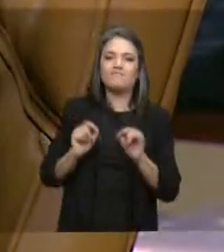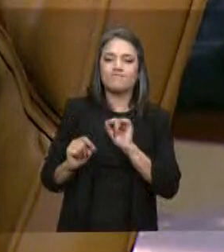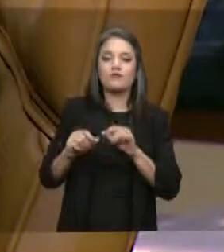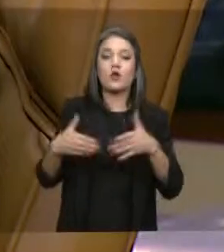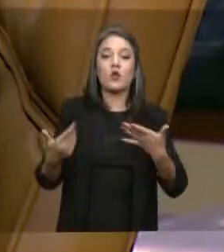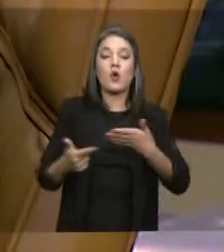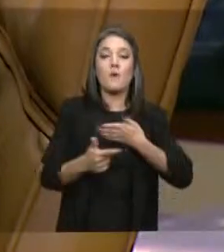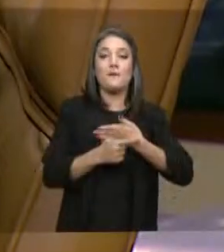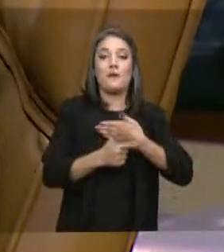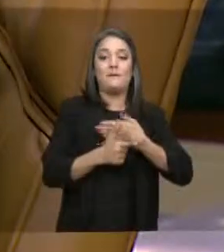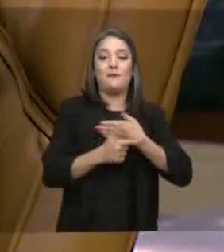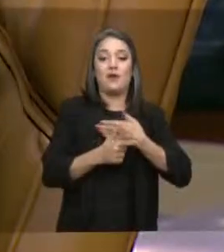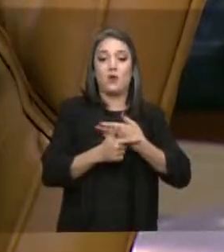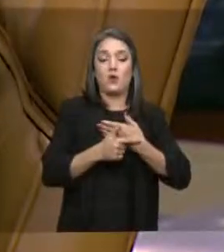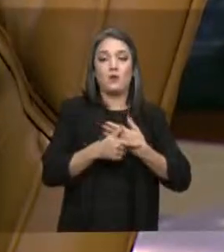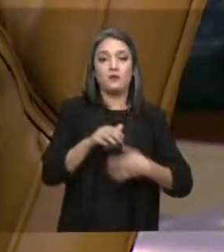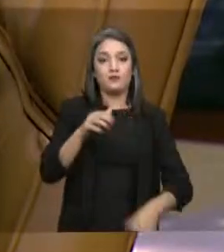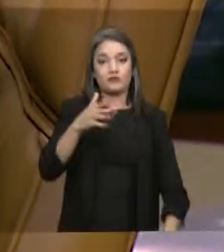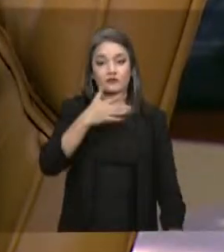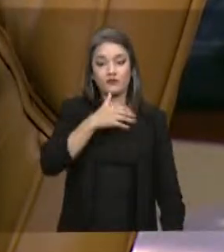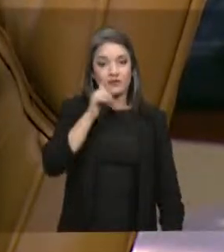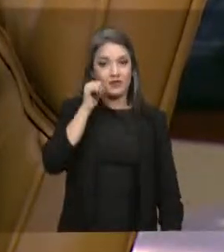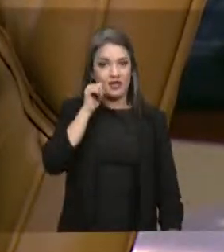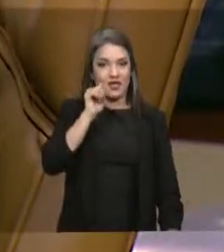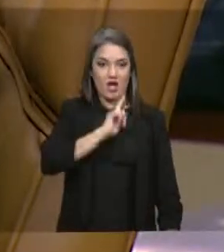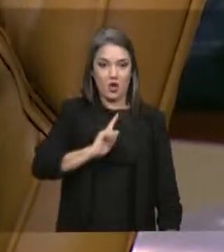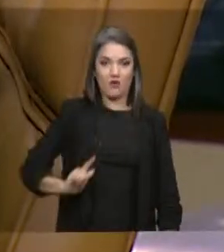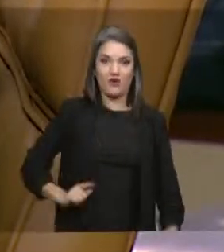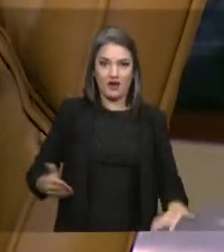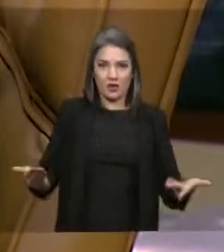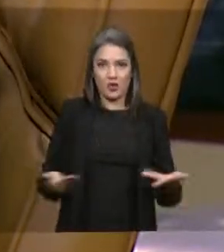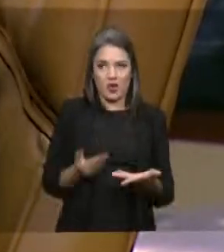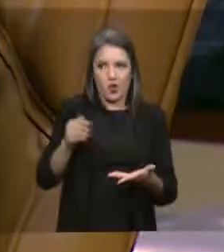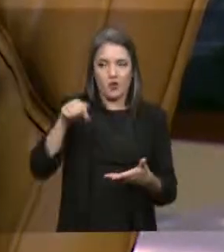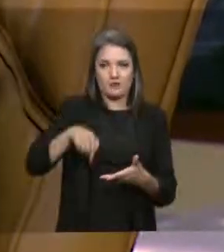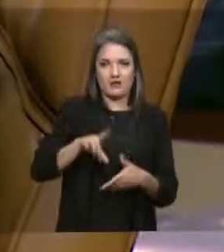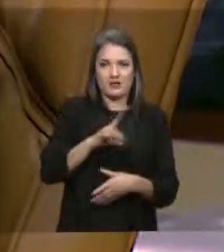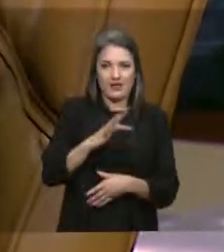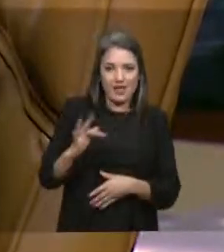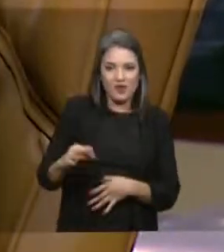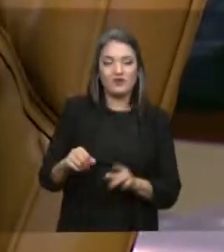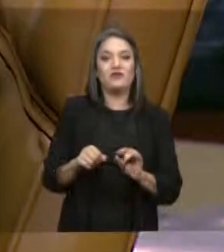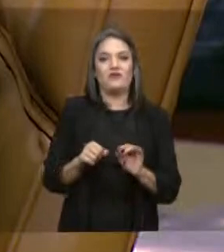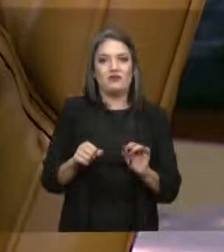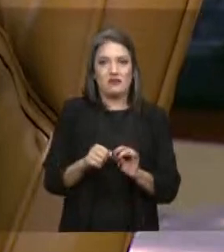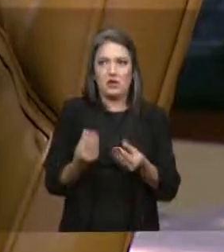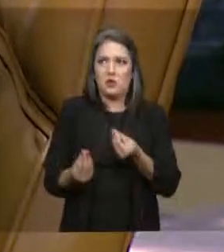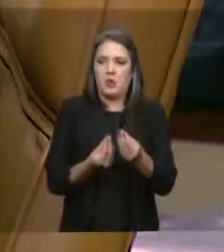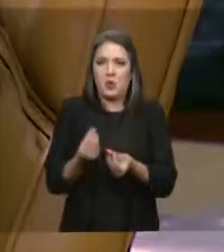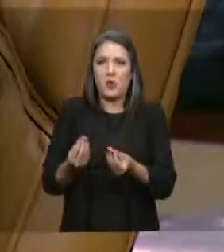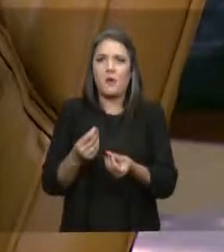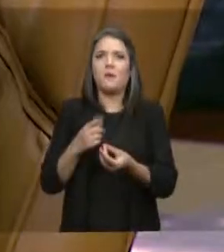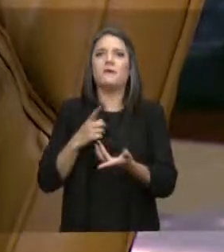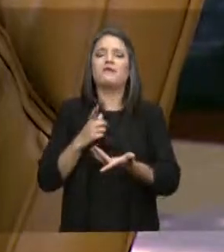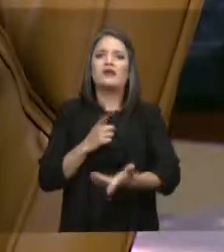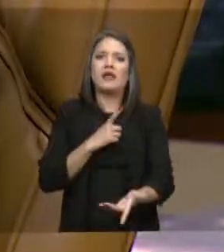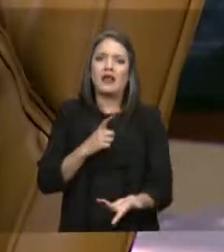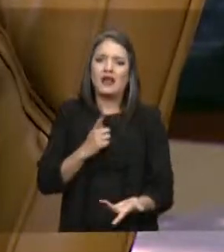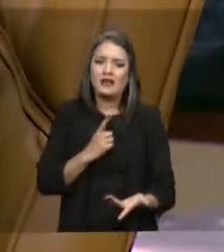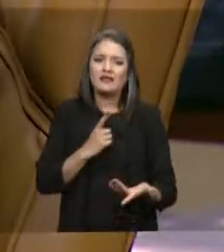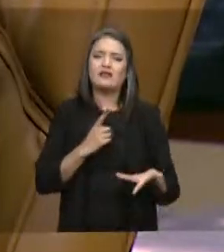que a Governador em exercício tem desempenhado nesse processo de acompanhamento dessa situação